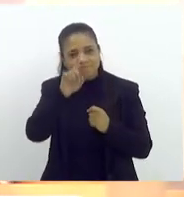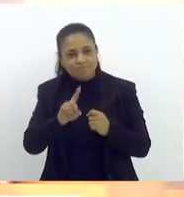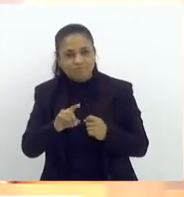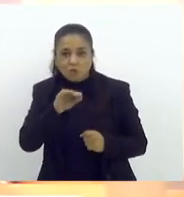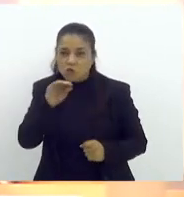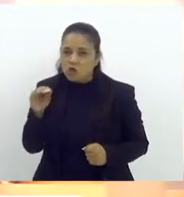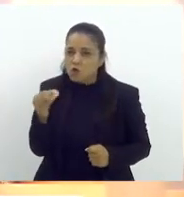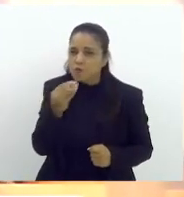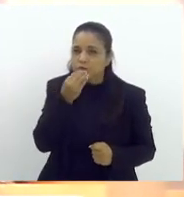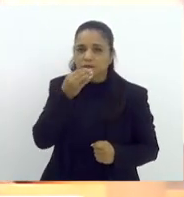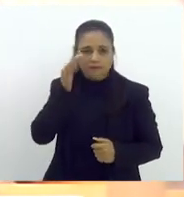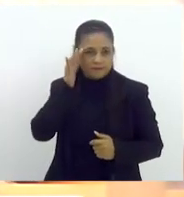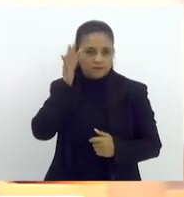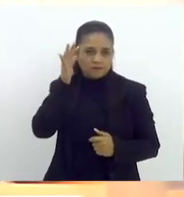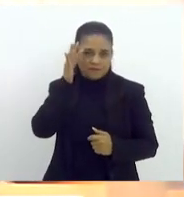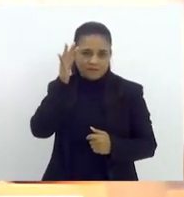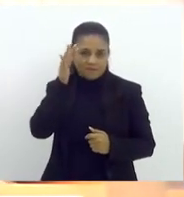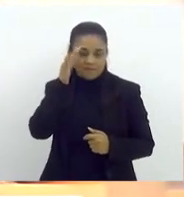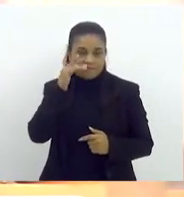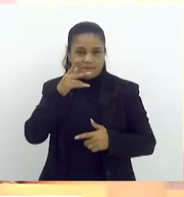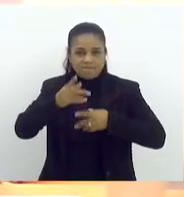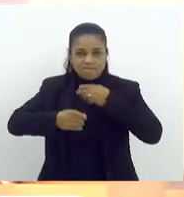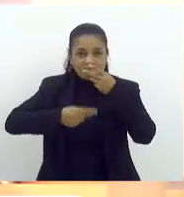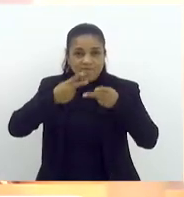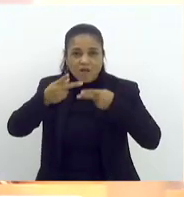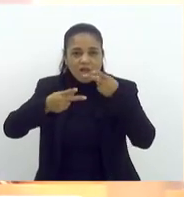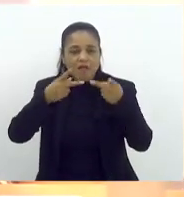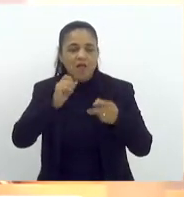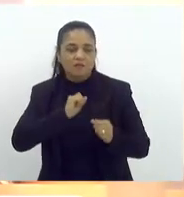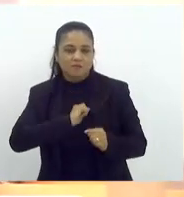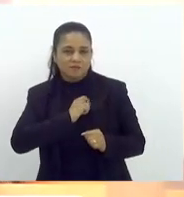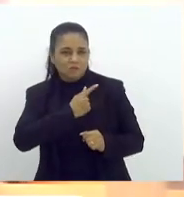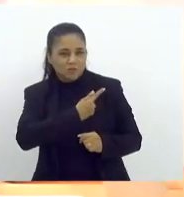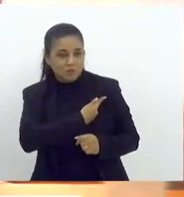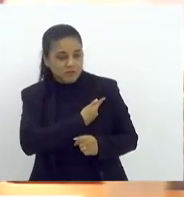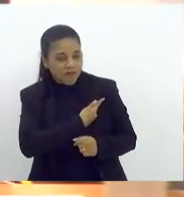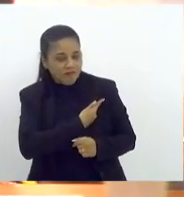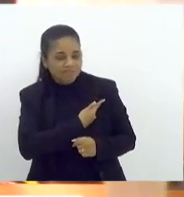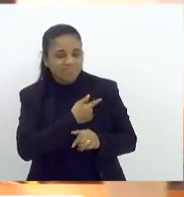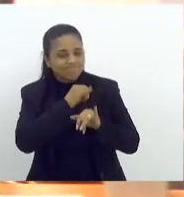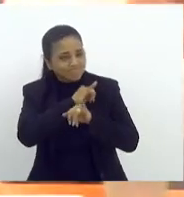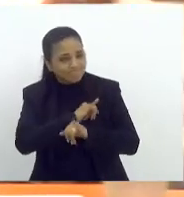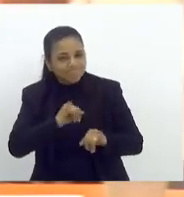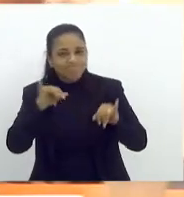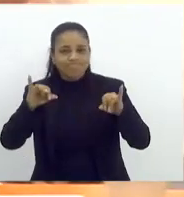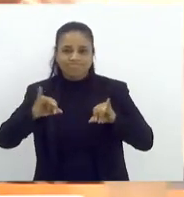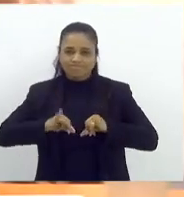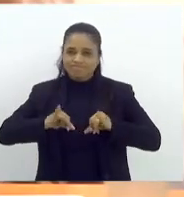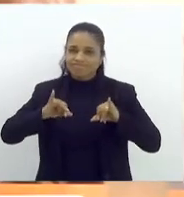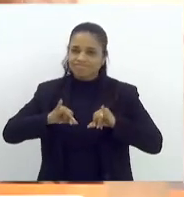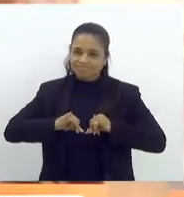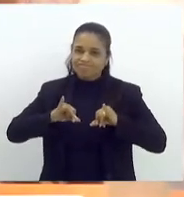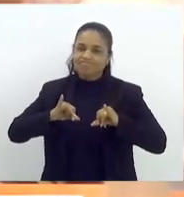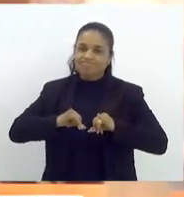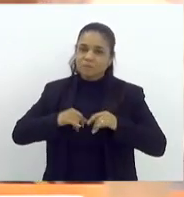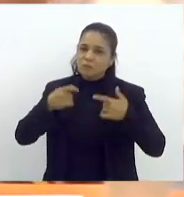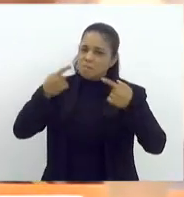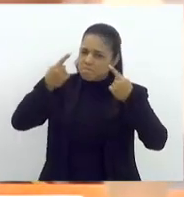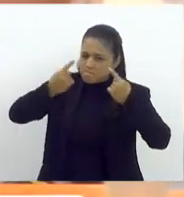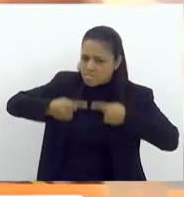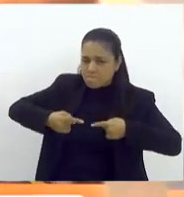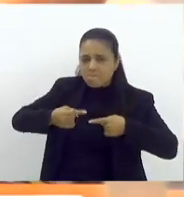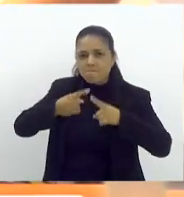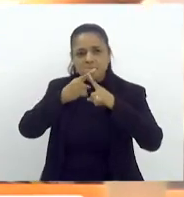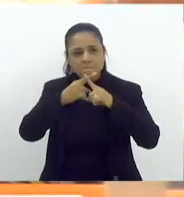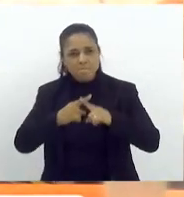sua oportunidade de sonhar falar de São Gonçalo é falar da dor mas é falar também de muitas batalhas de